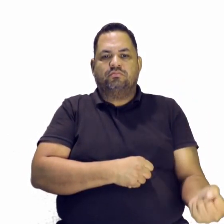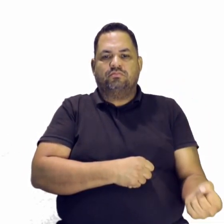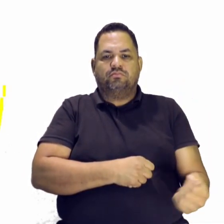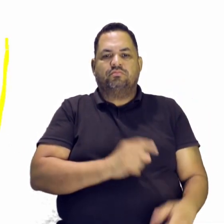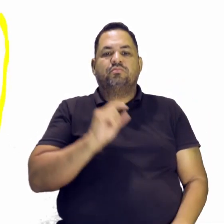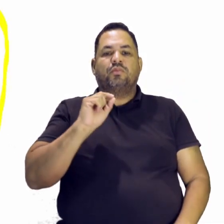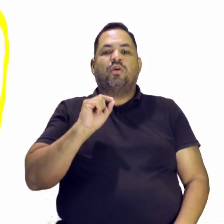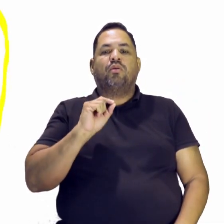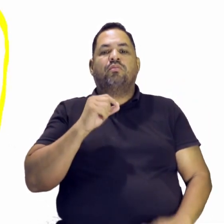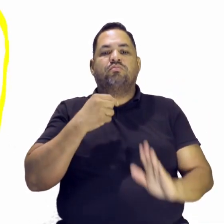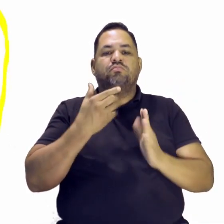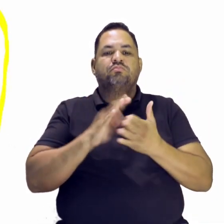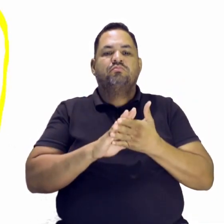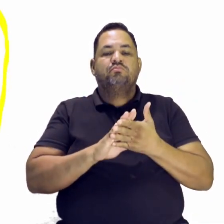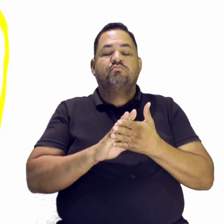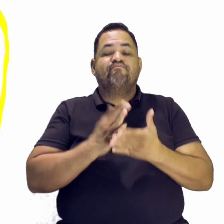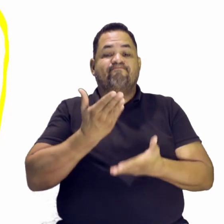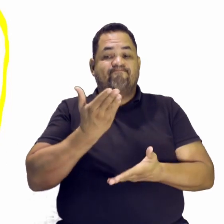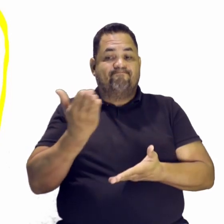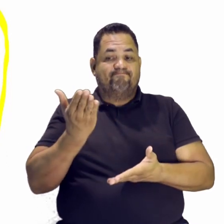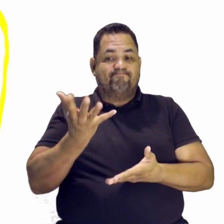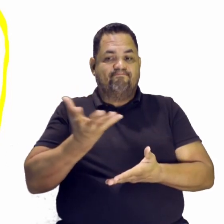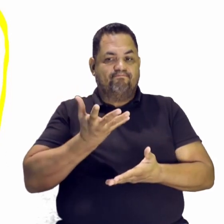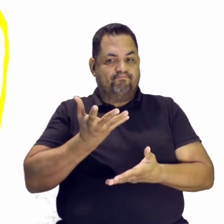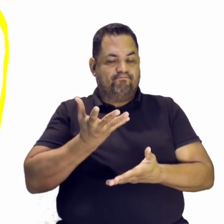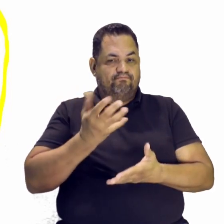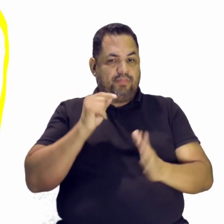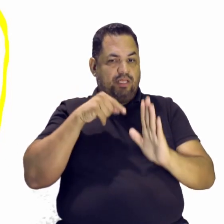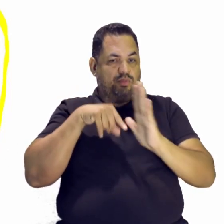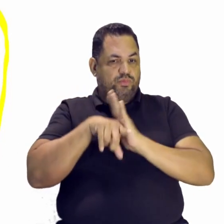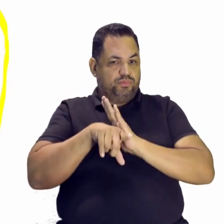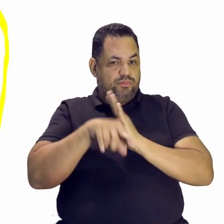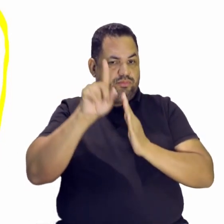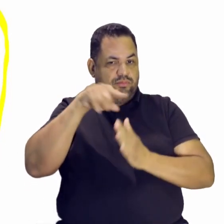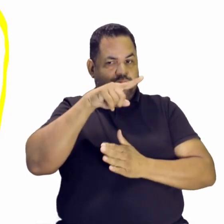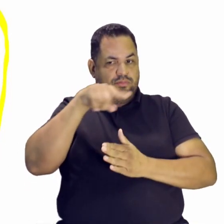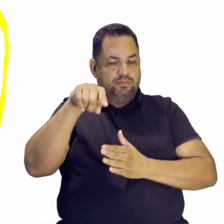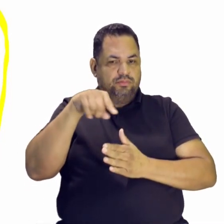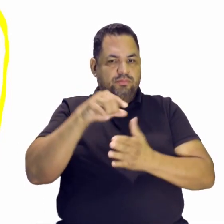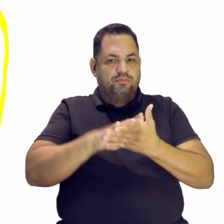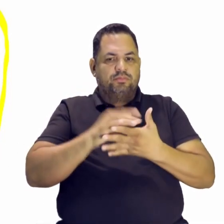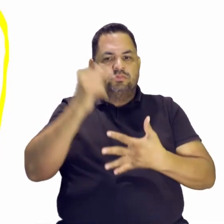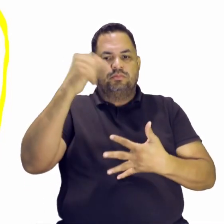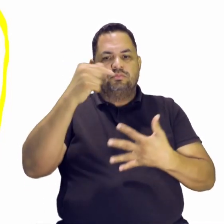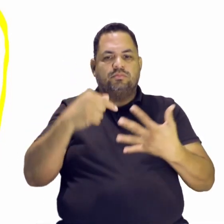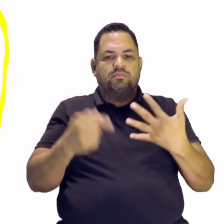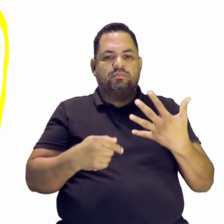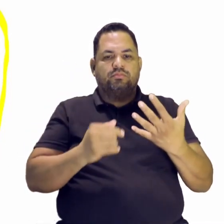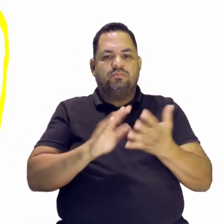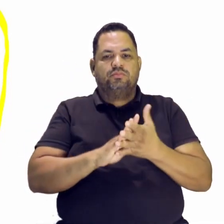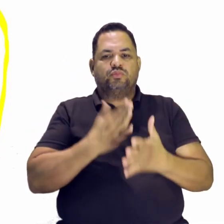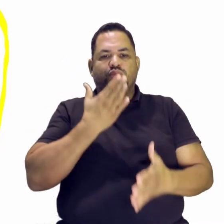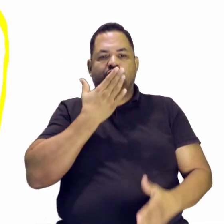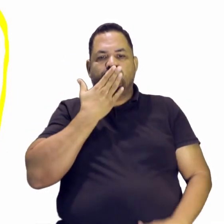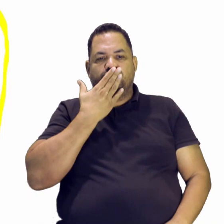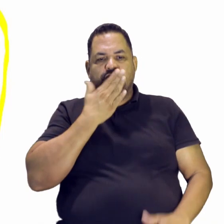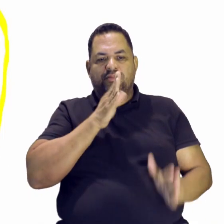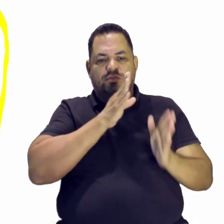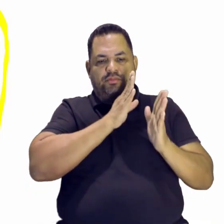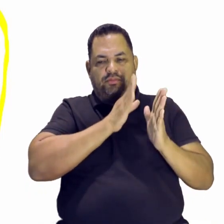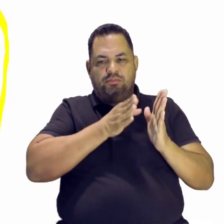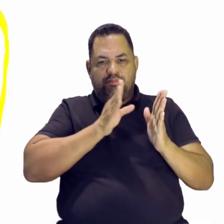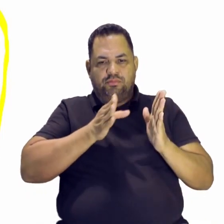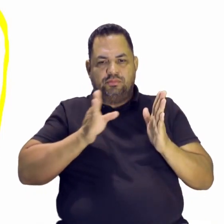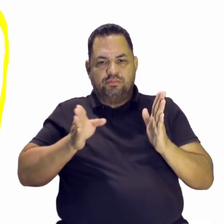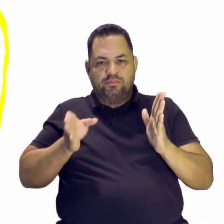A Prof. Iris quer que você, desse modo, assinale a opção que apresenta os tipos de fase em que passa